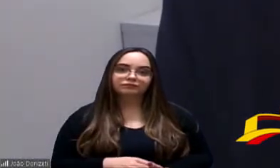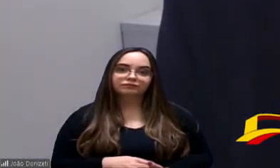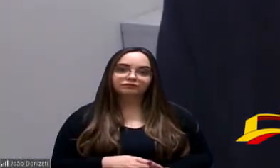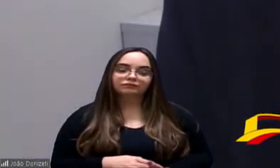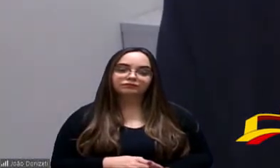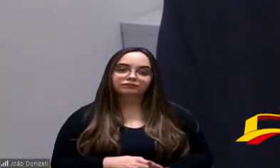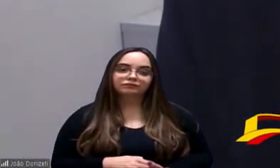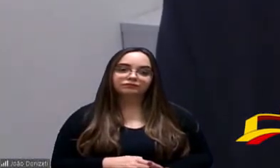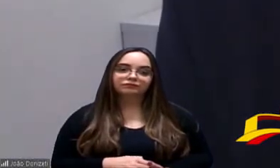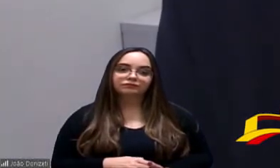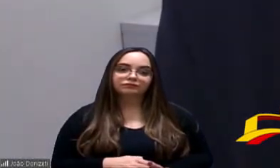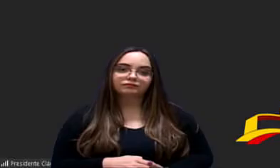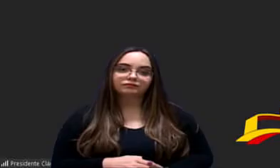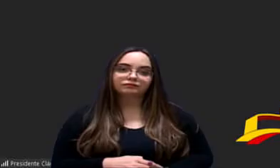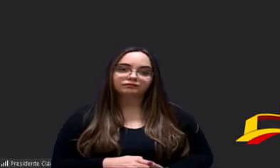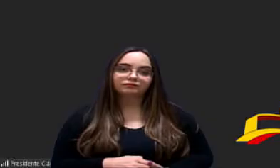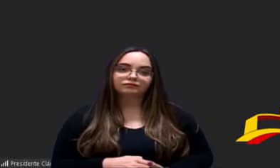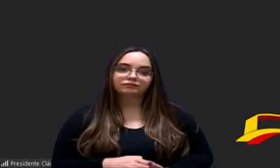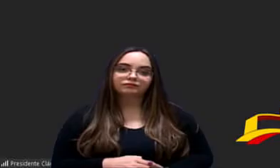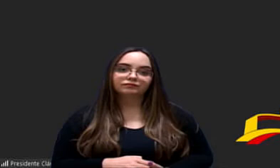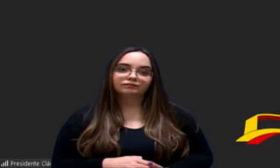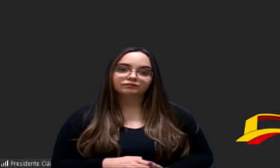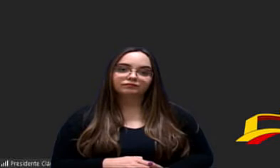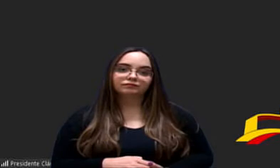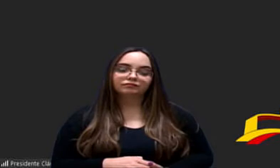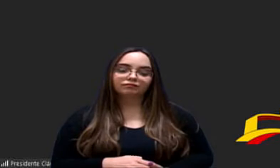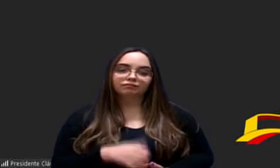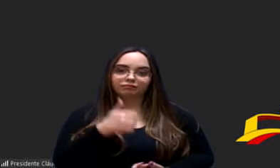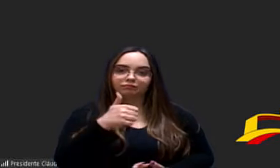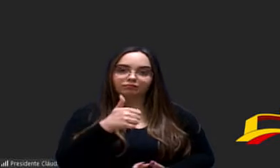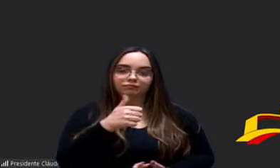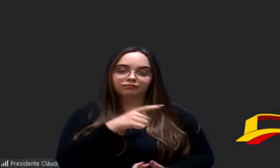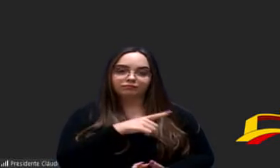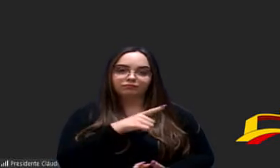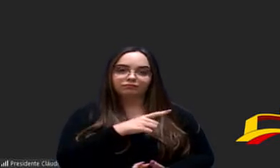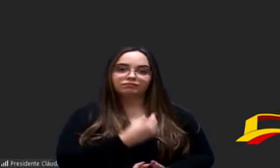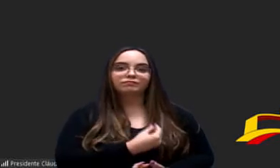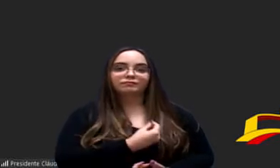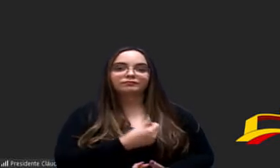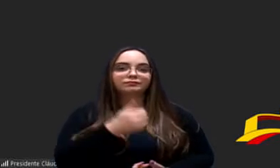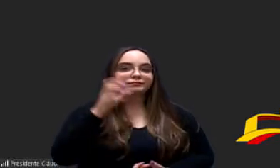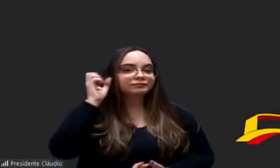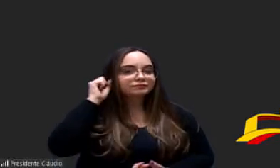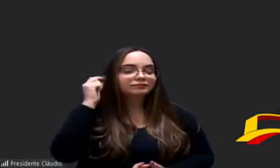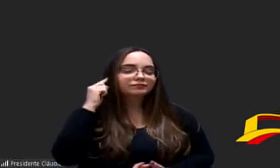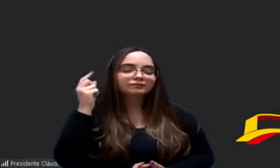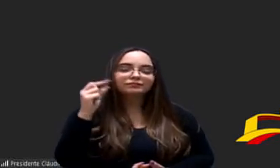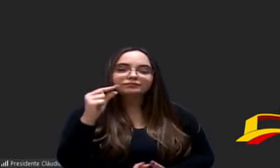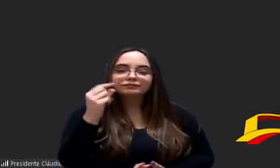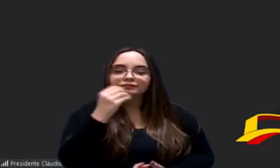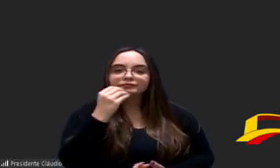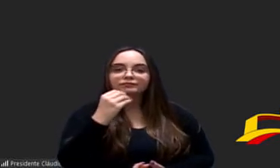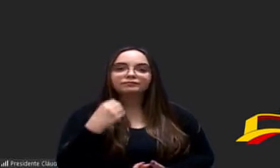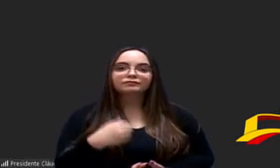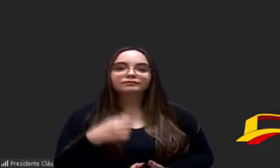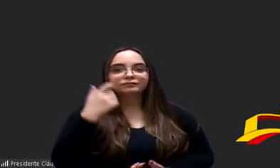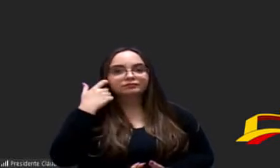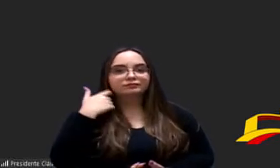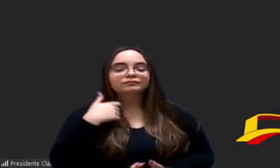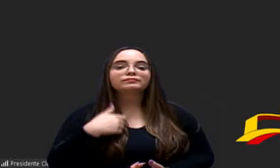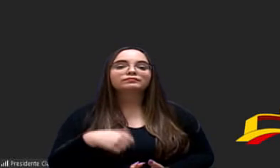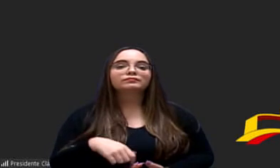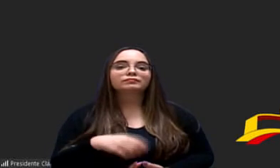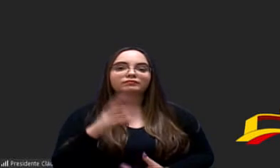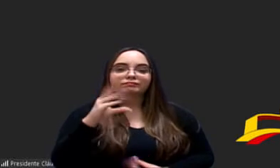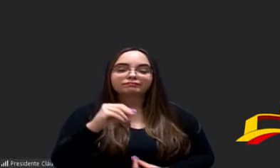Alô? Alô? Tá ligado o som do Vossa Excelência? Está saindo muito baixinho. Agora fechou de novo.